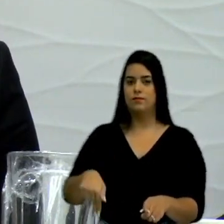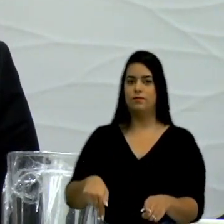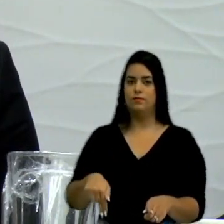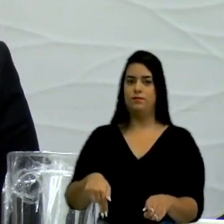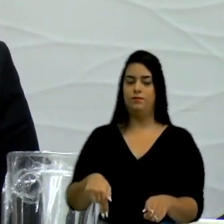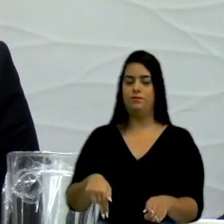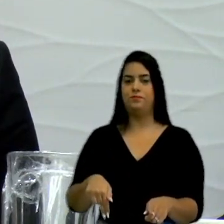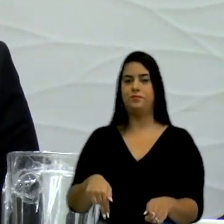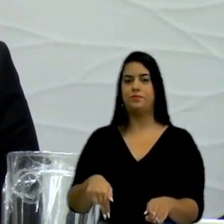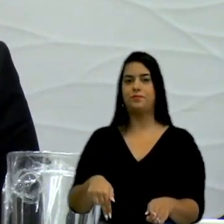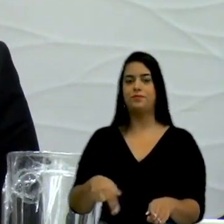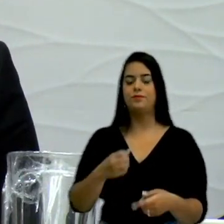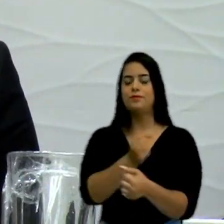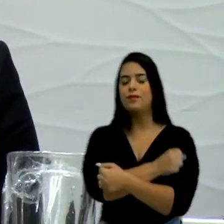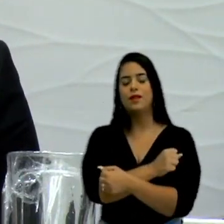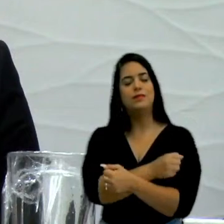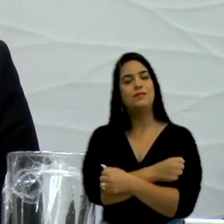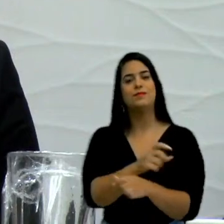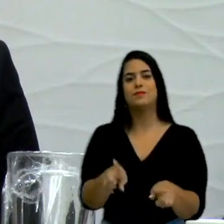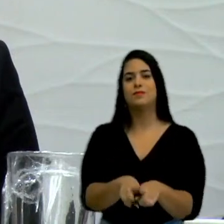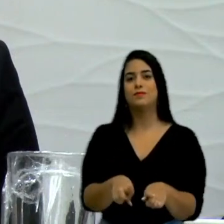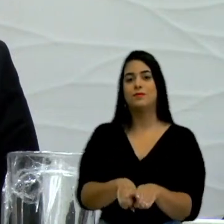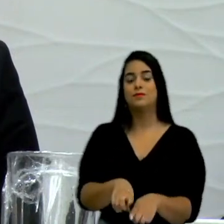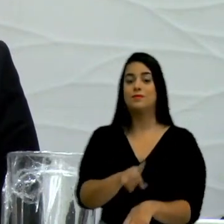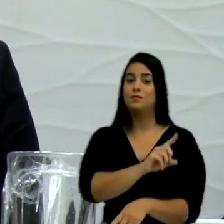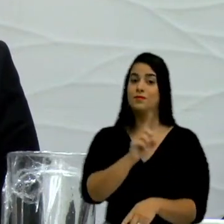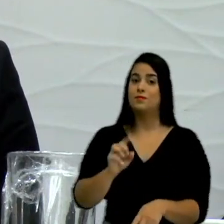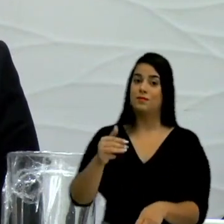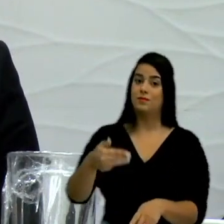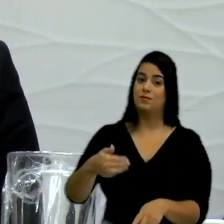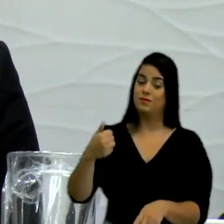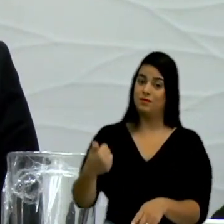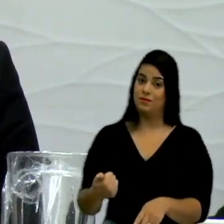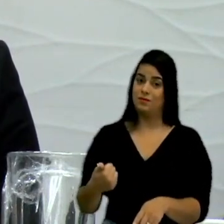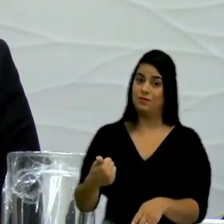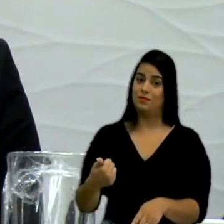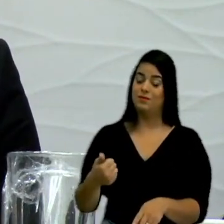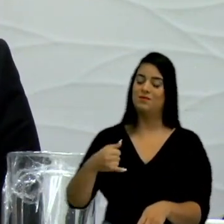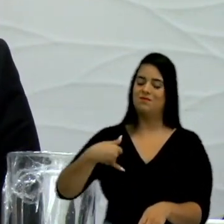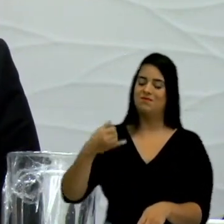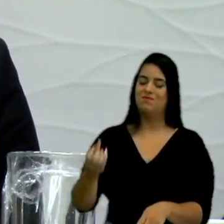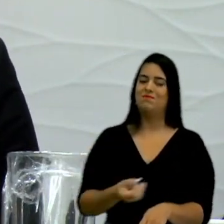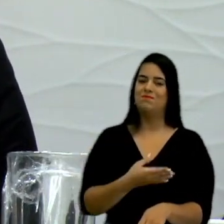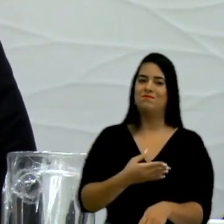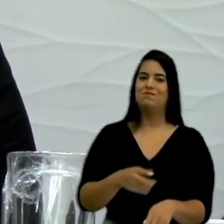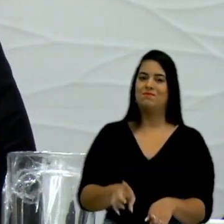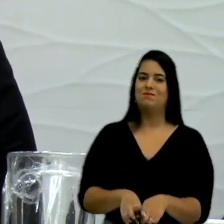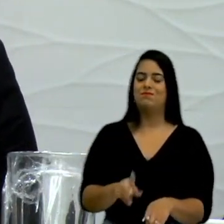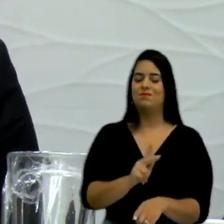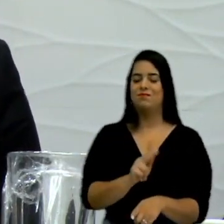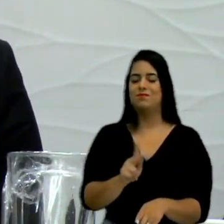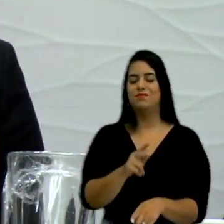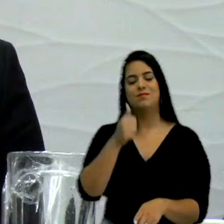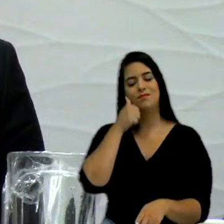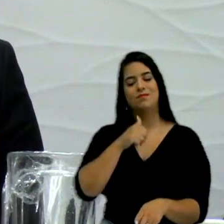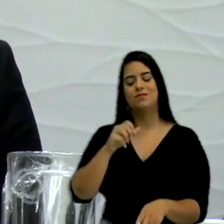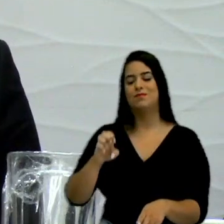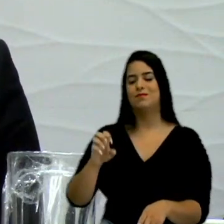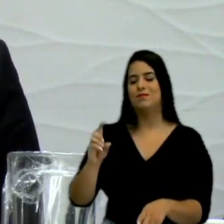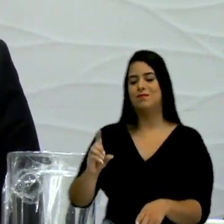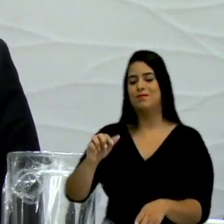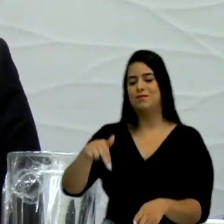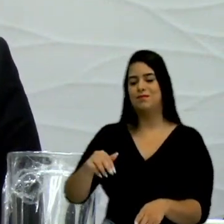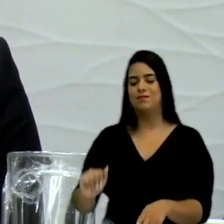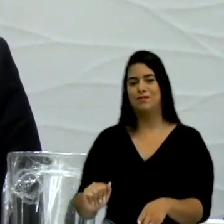da Prefeitura, abraçá-lo também. Próximo dia 31, celebra mais um ano de vida. A professora Edna Macedo, lá no Sítio